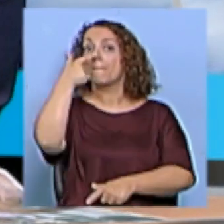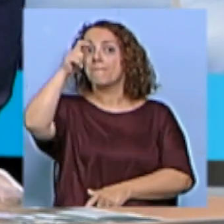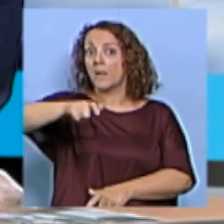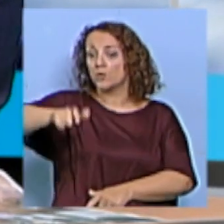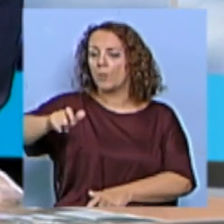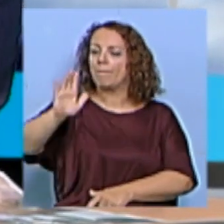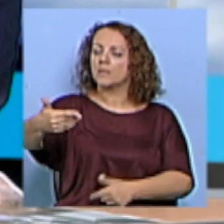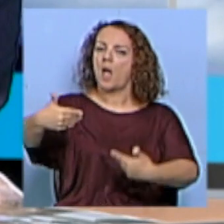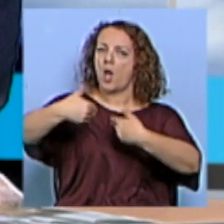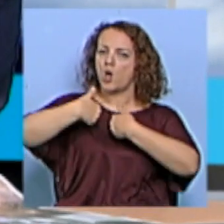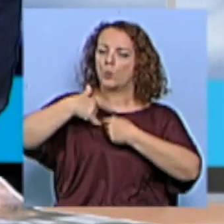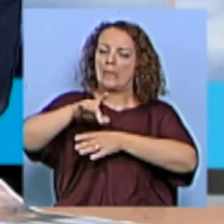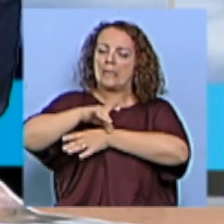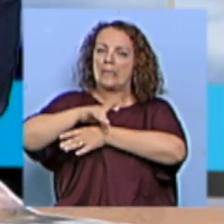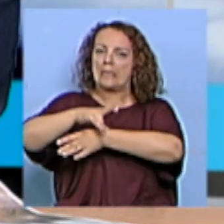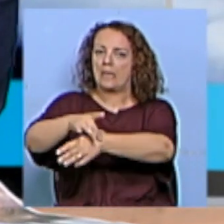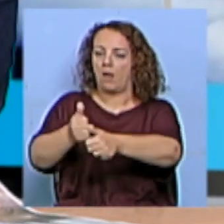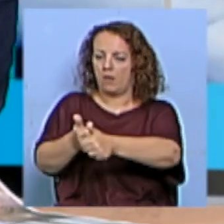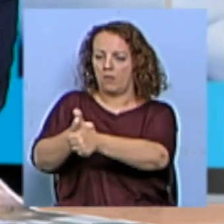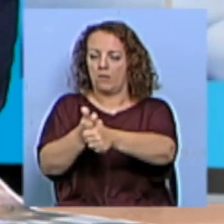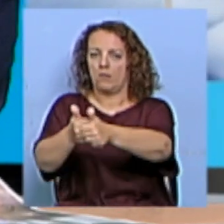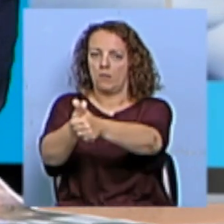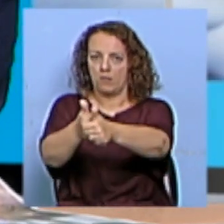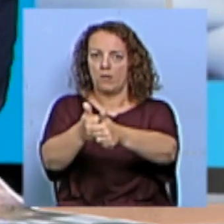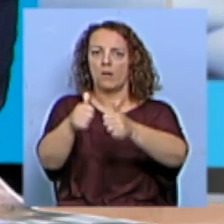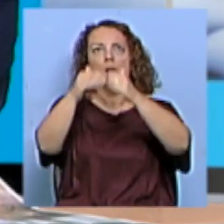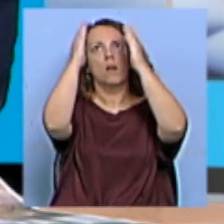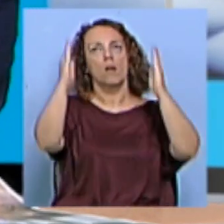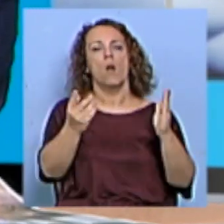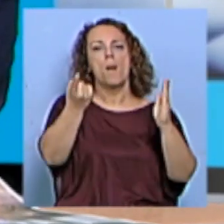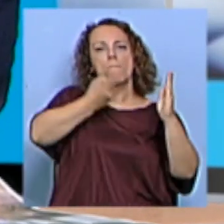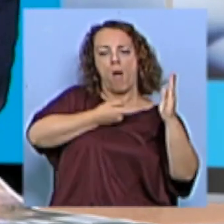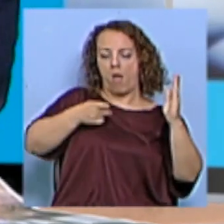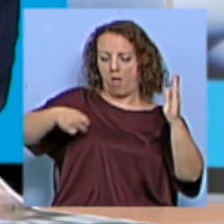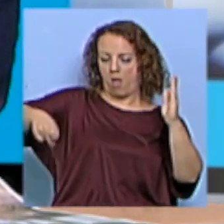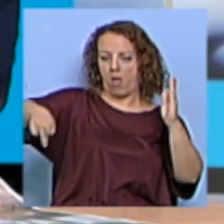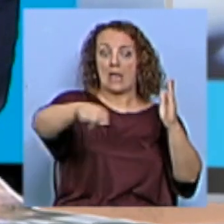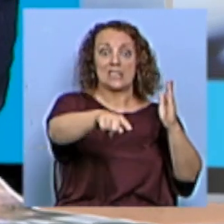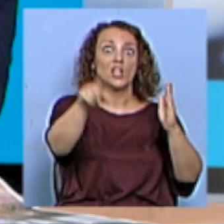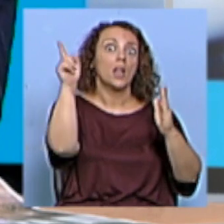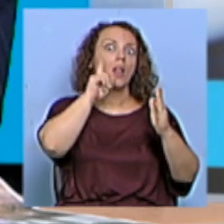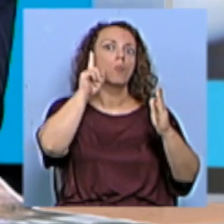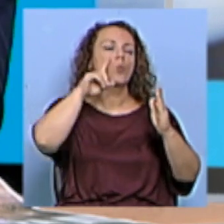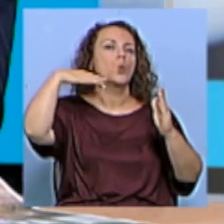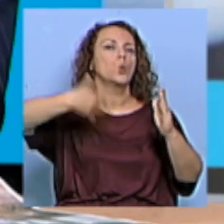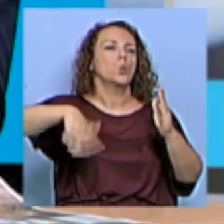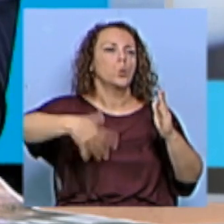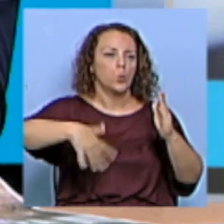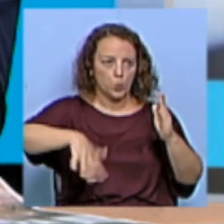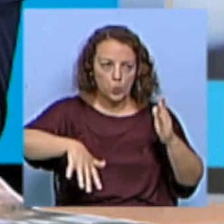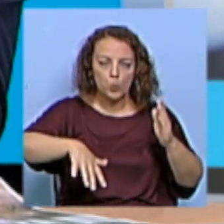guiem naquilo que é a movimentação na igreja é uma das mais-valias que podemos ter. Depois de